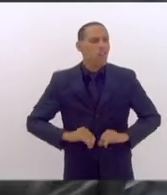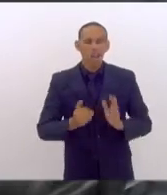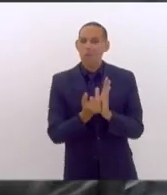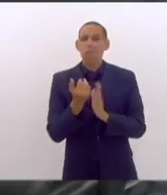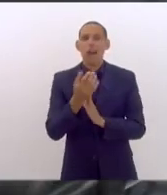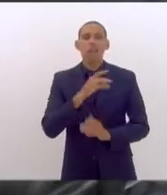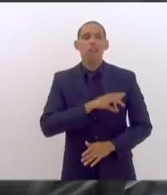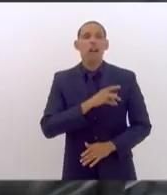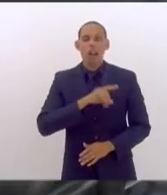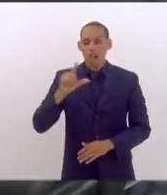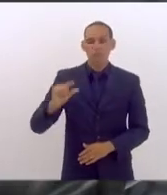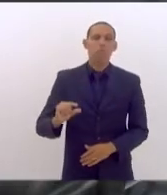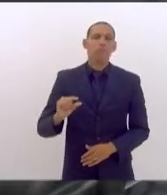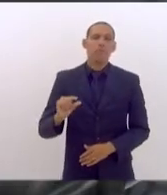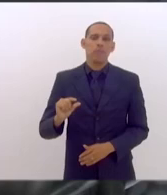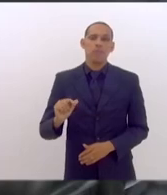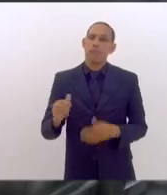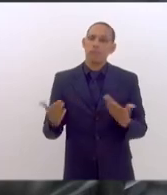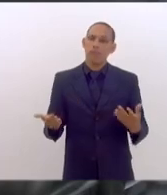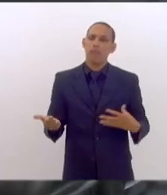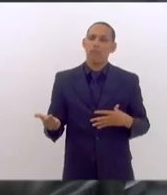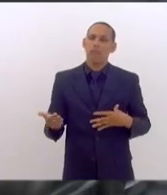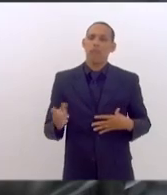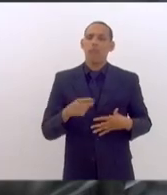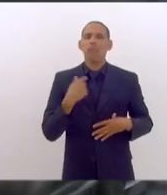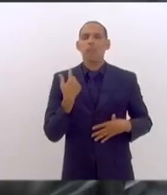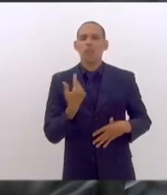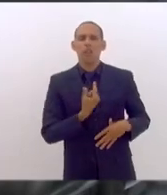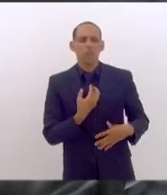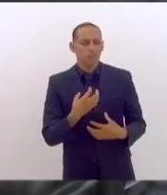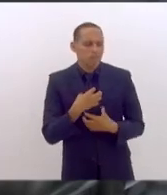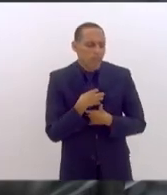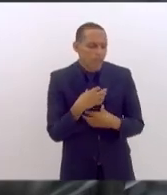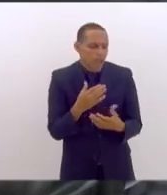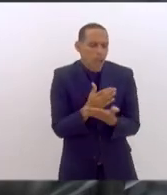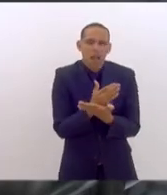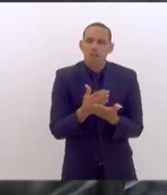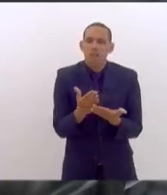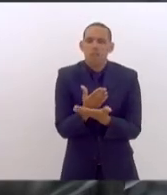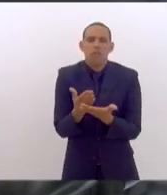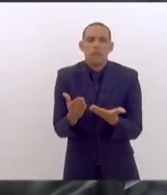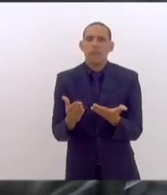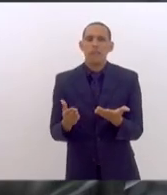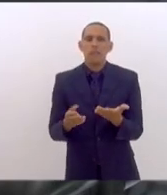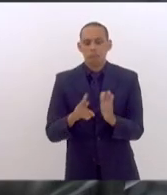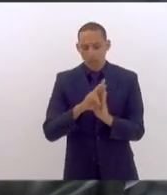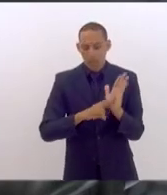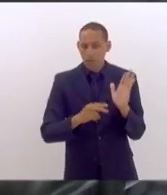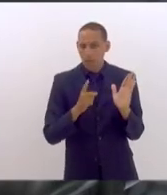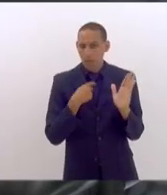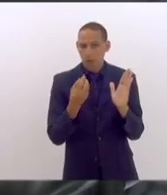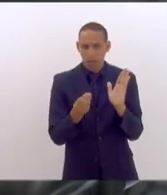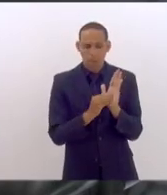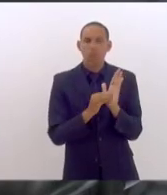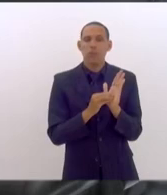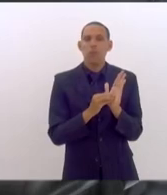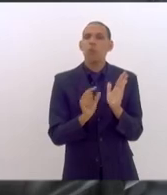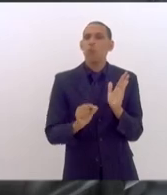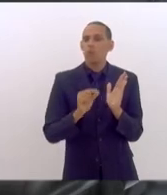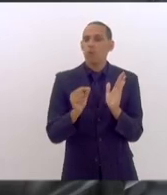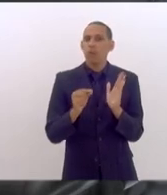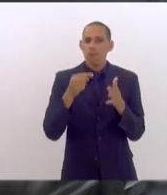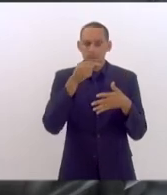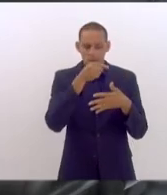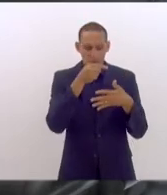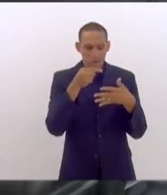aquele que ganha menos então nós temos que de alguma forma nessa no nosso relatório que tá do valdec é a